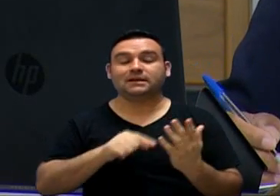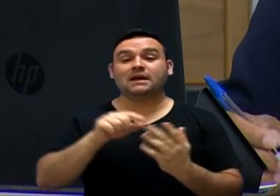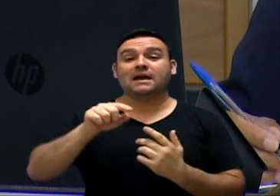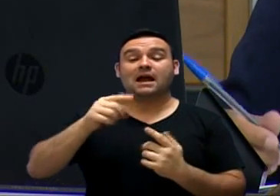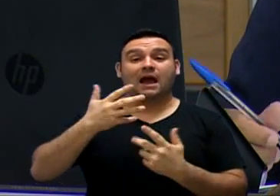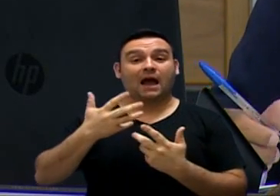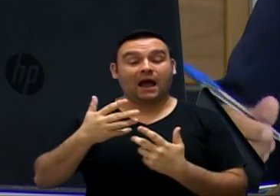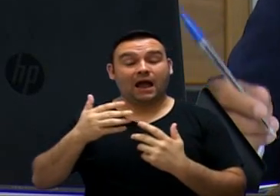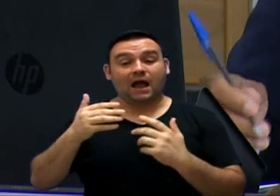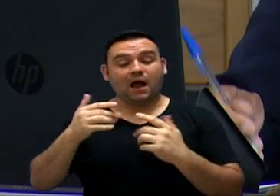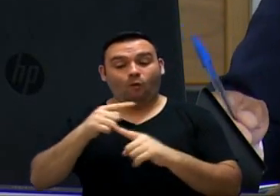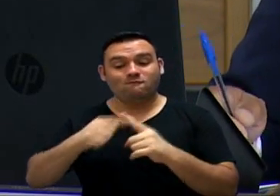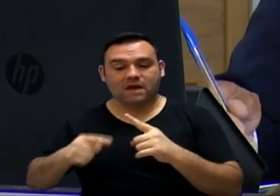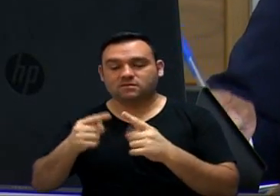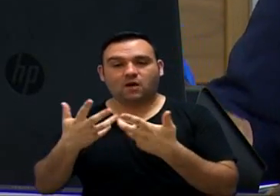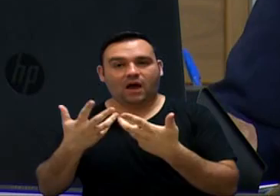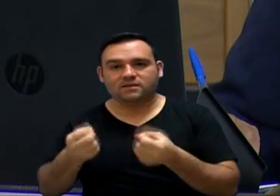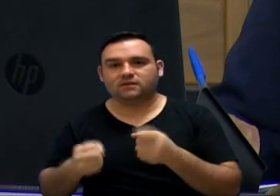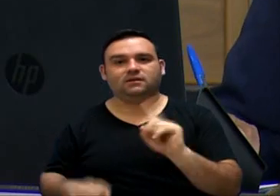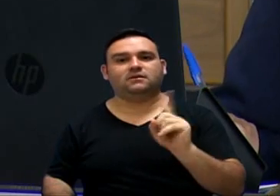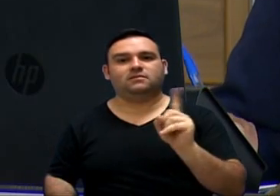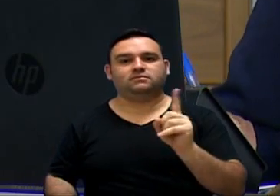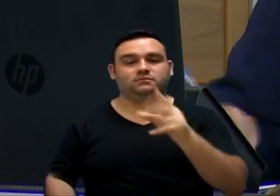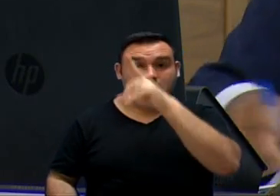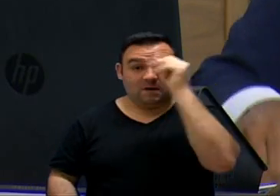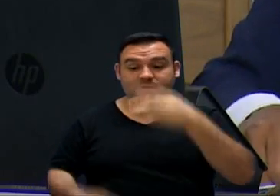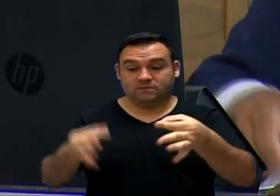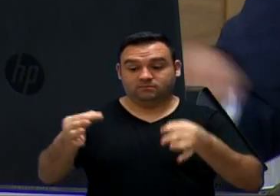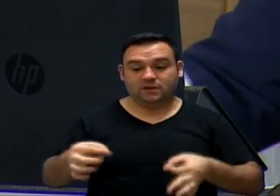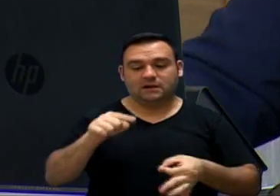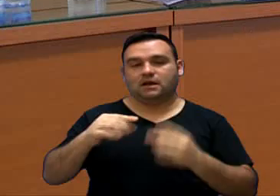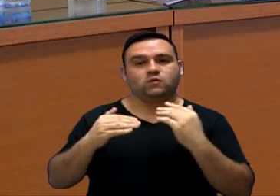voto não ao veto do senhor prefeito.